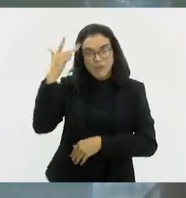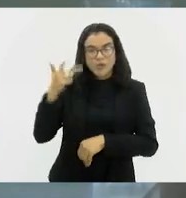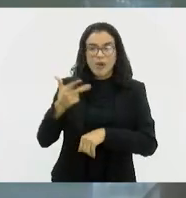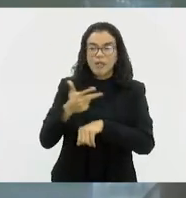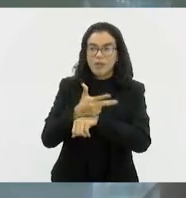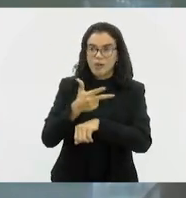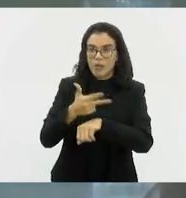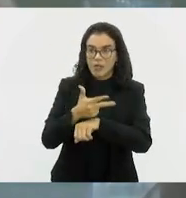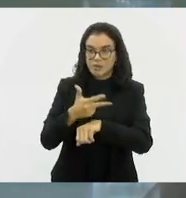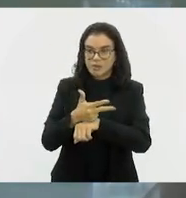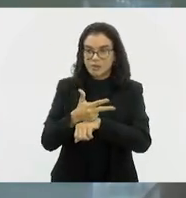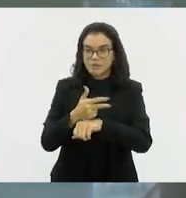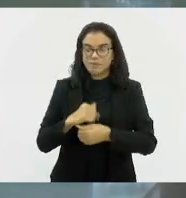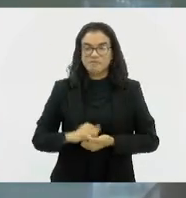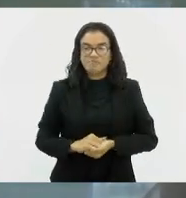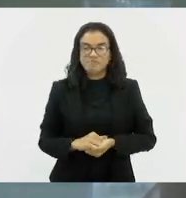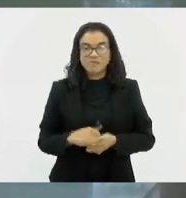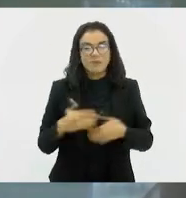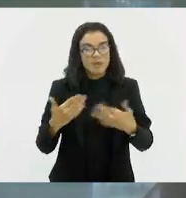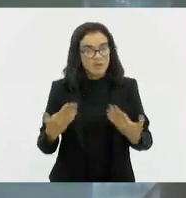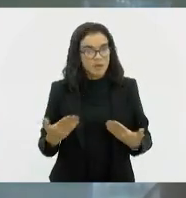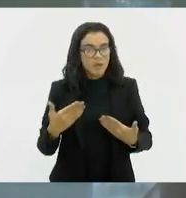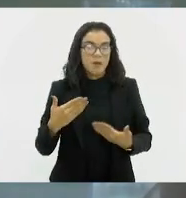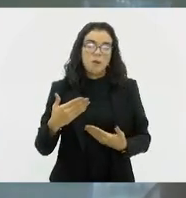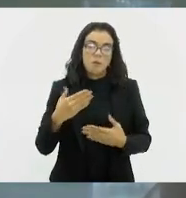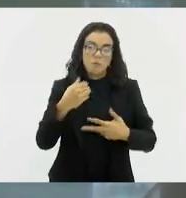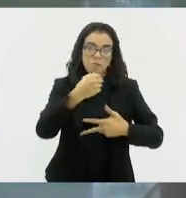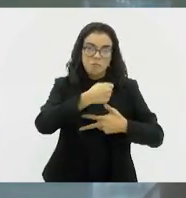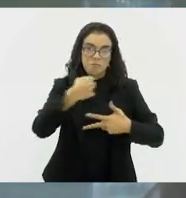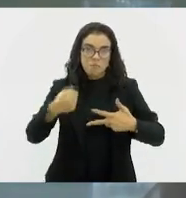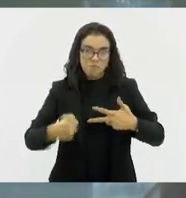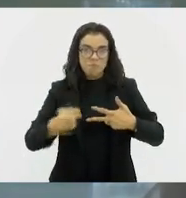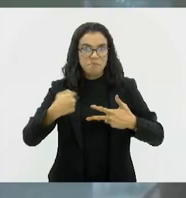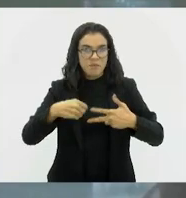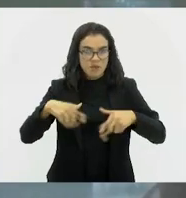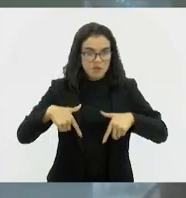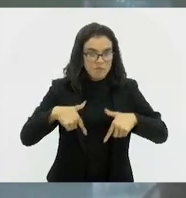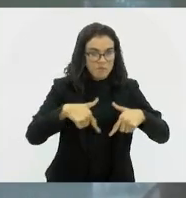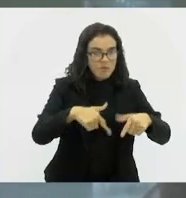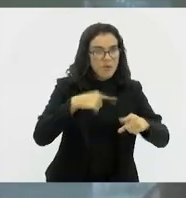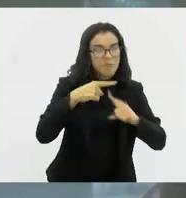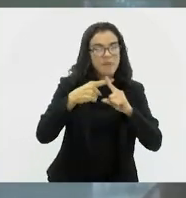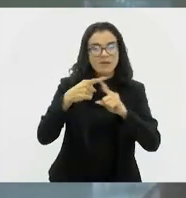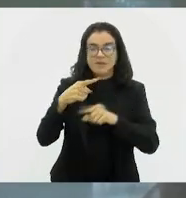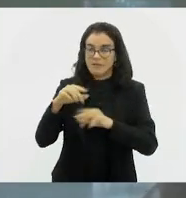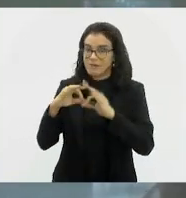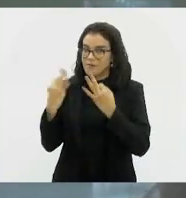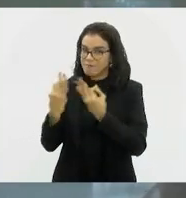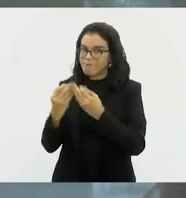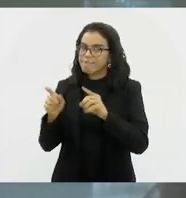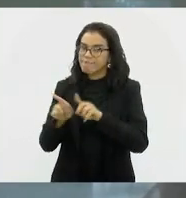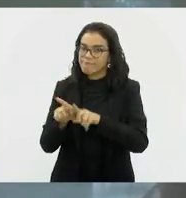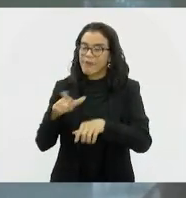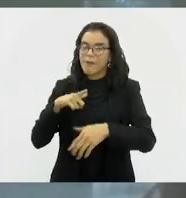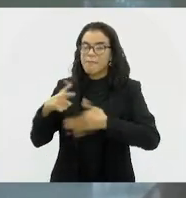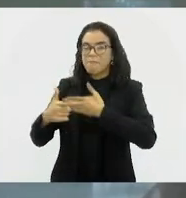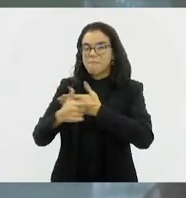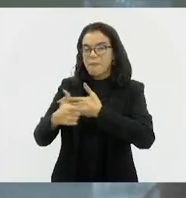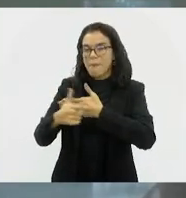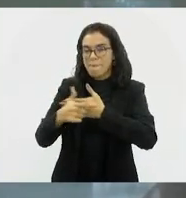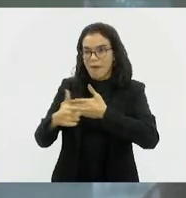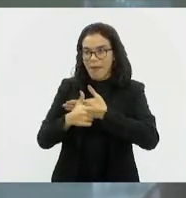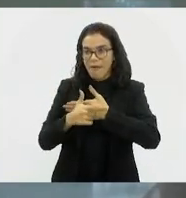público tem que fazer a sua parte, mas a sociedade e a família também têm uma parte